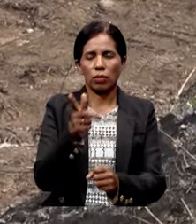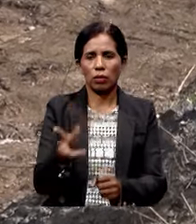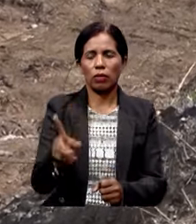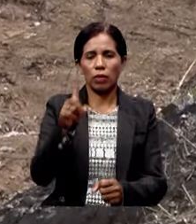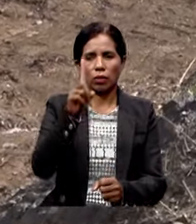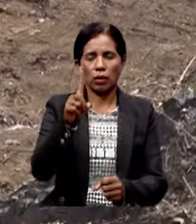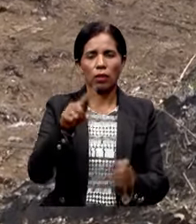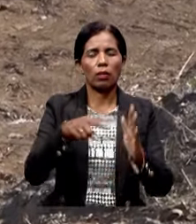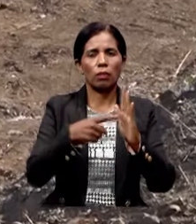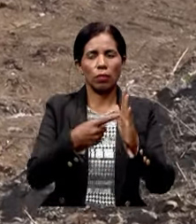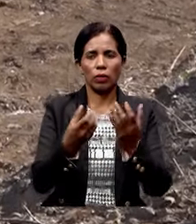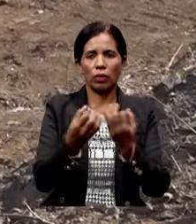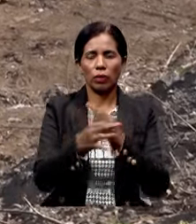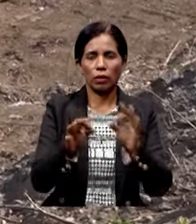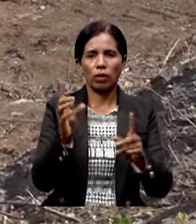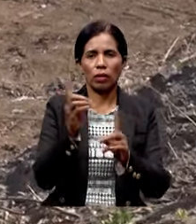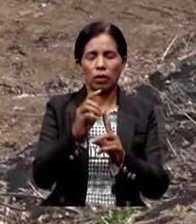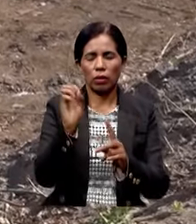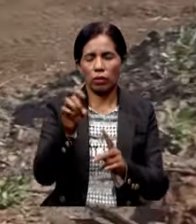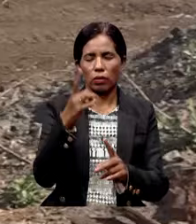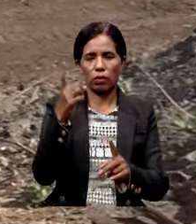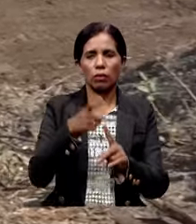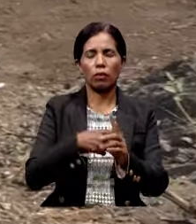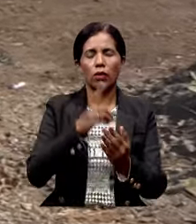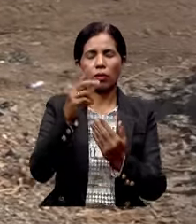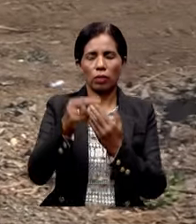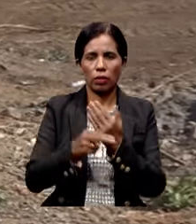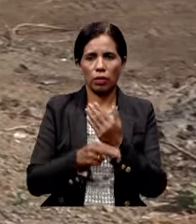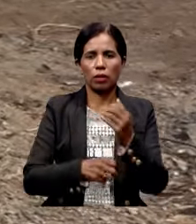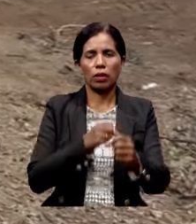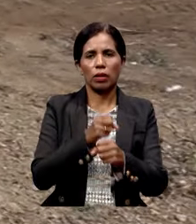ida remate ya lorong sam resen walu fulan novembru tinang rihun rua rua nulu